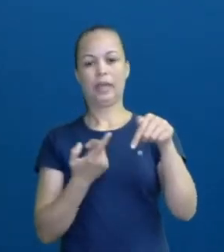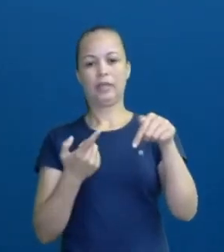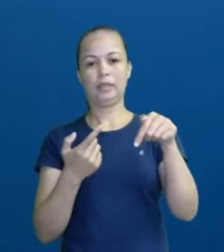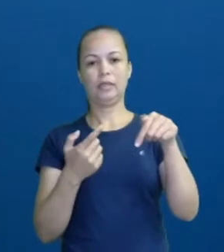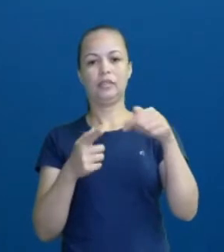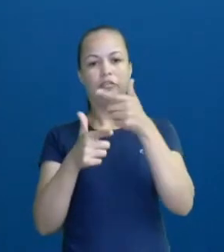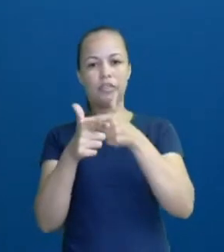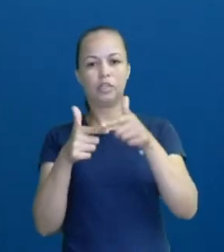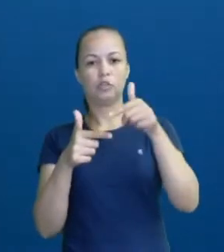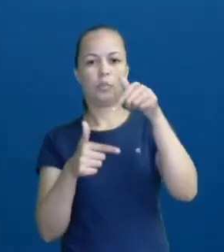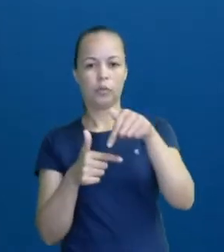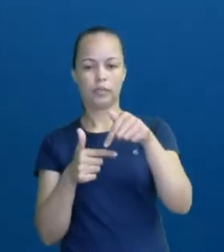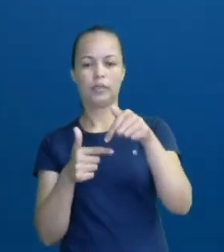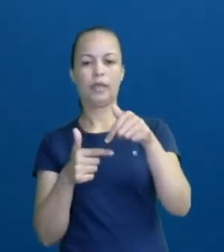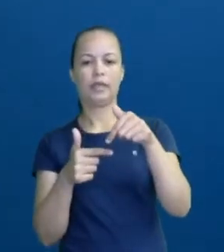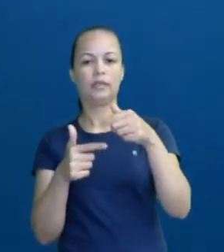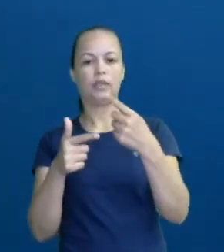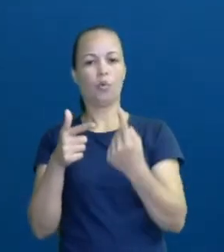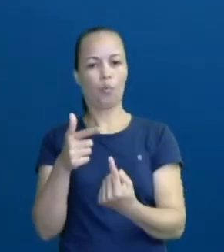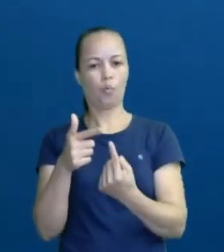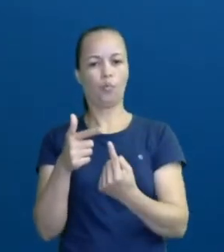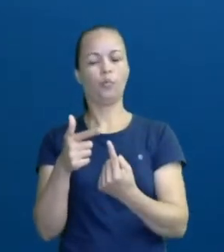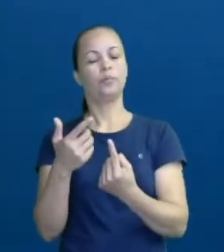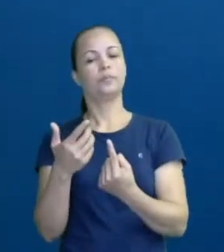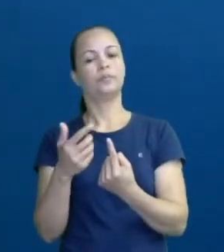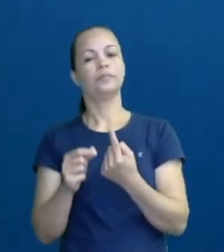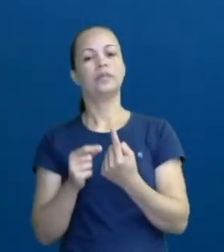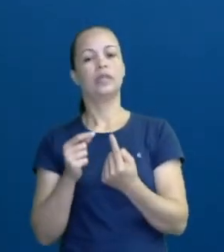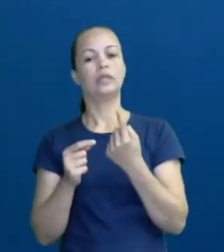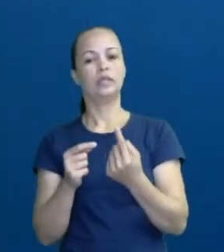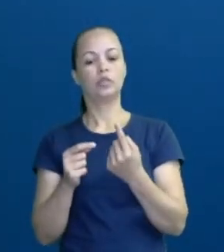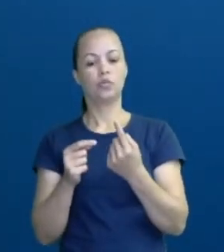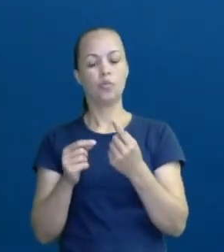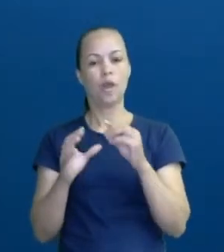1. Terminou em 1, minha fatoração